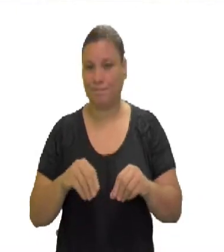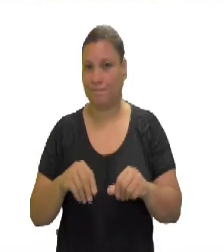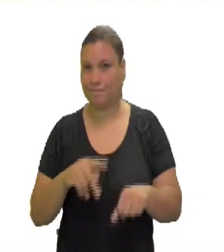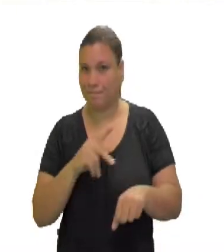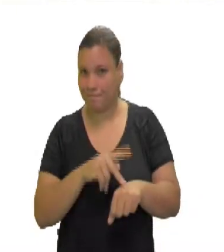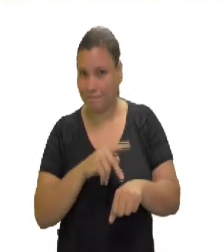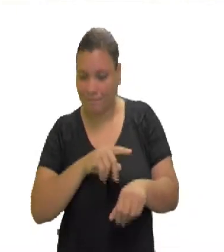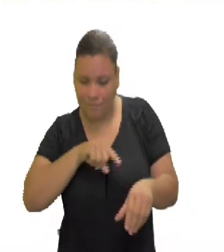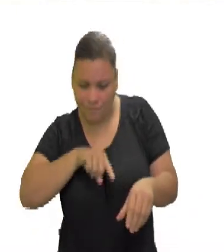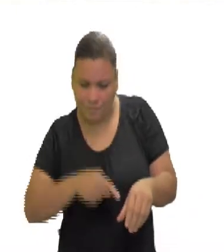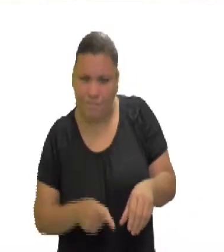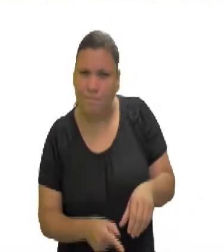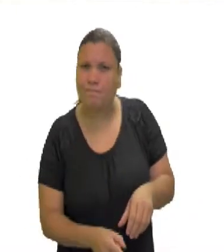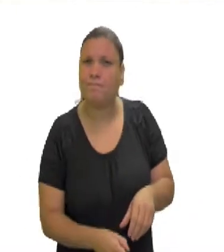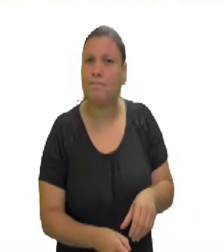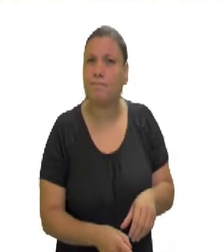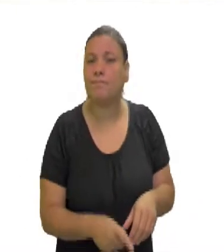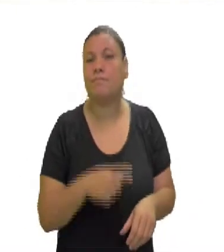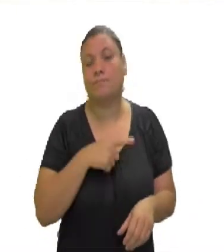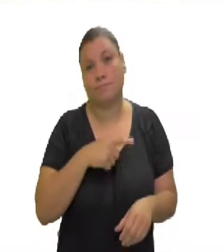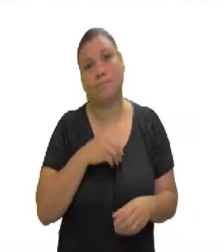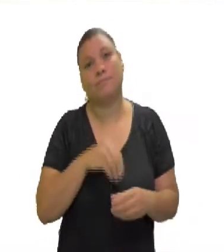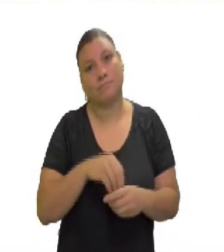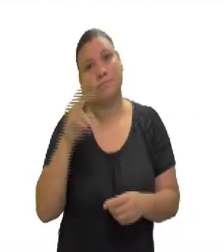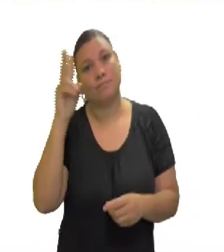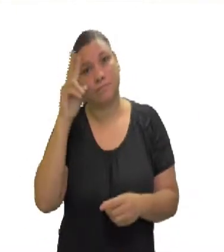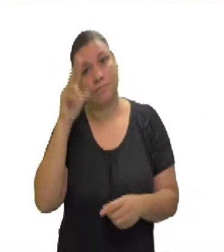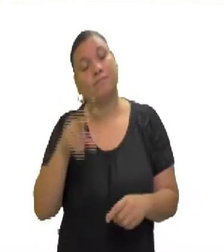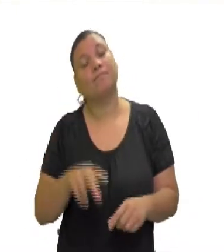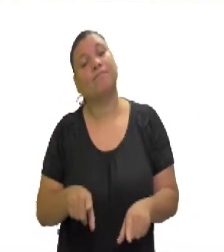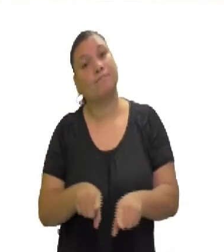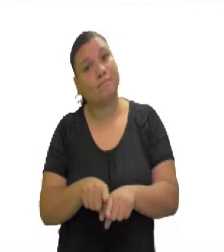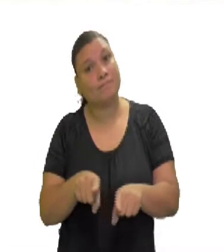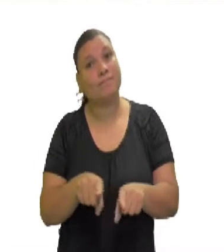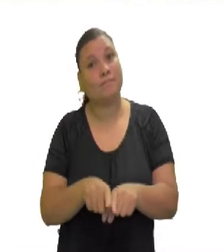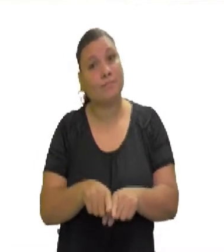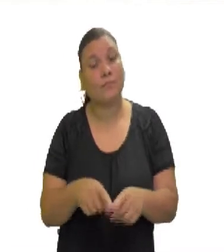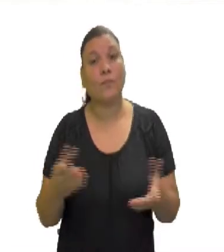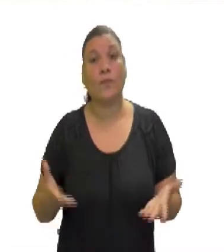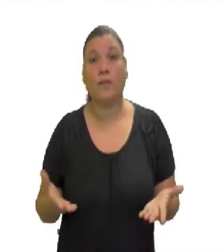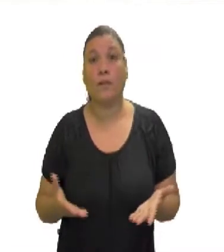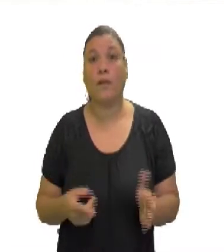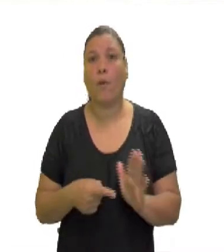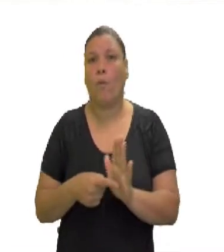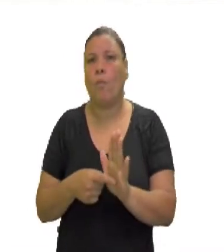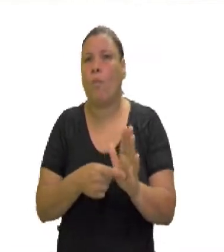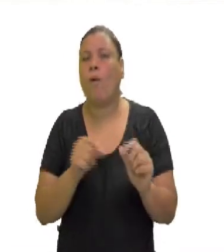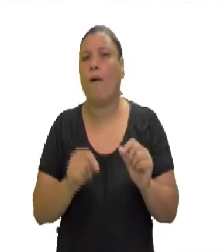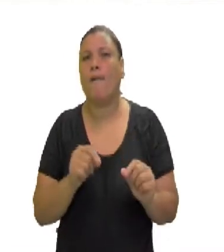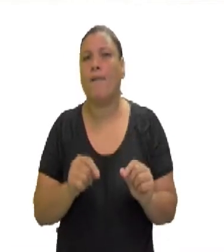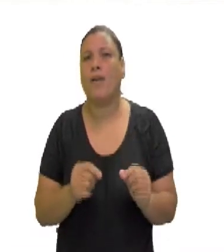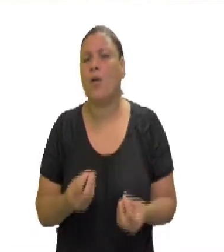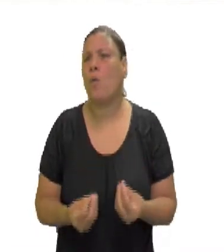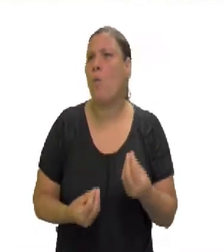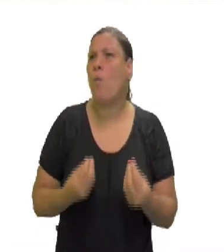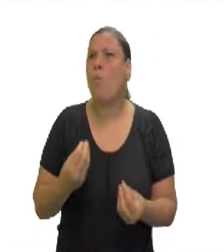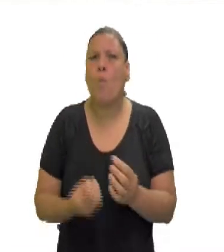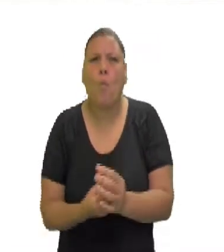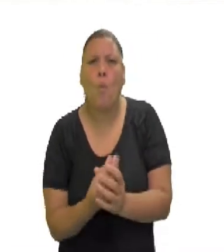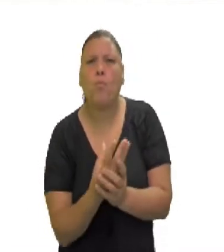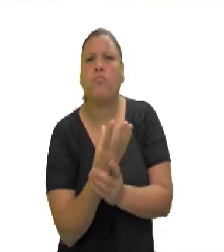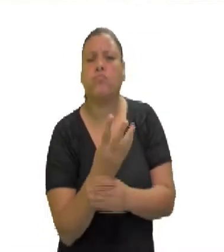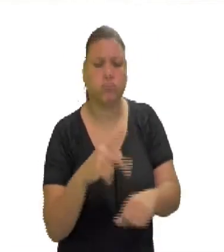muito importante conhecer sobre a mineração, como ela surgiu no Brasil, a importância dela e quais foram as